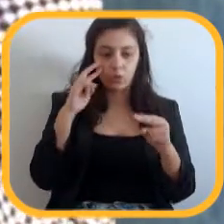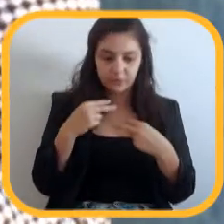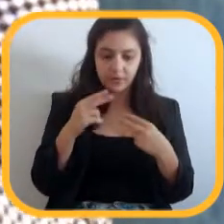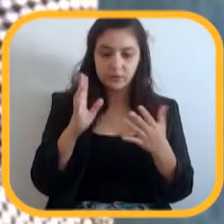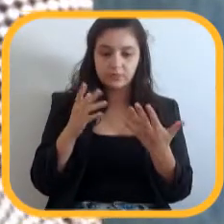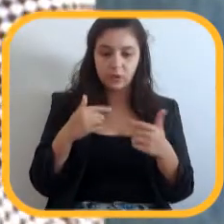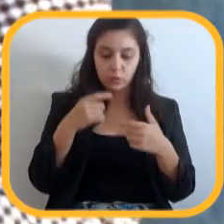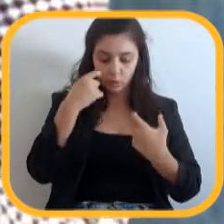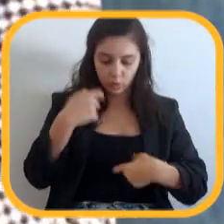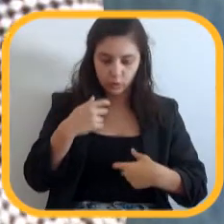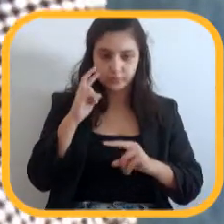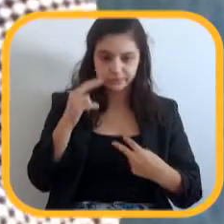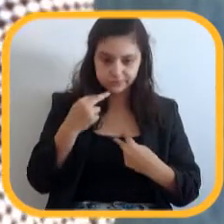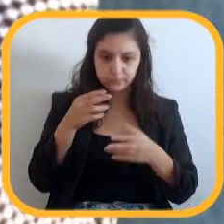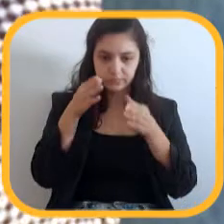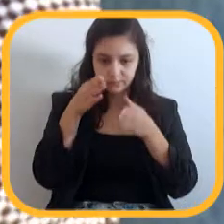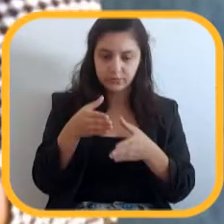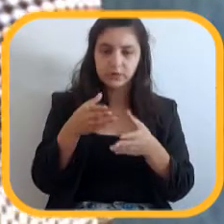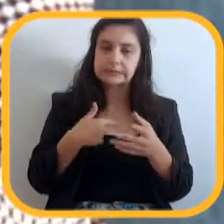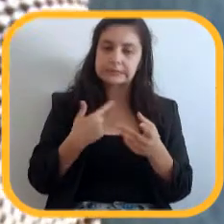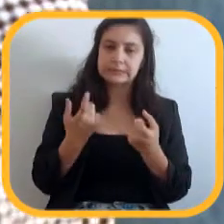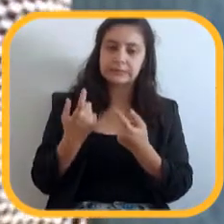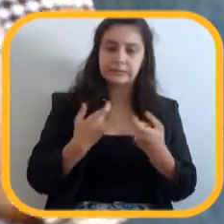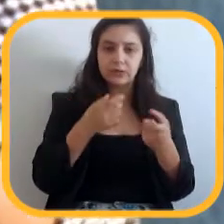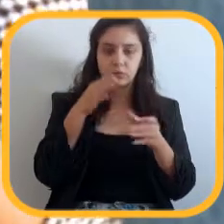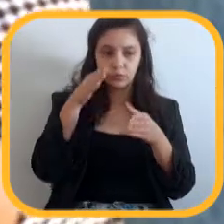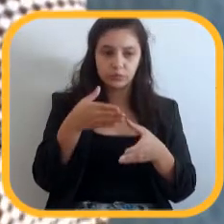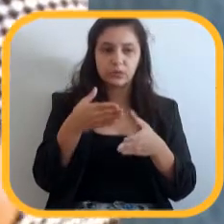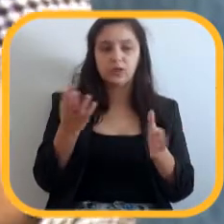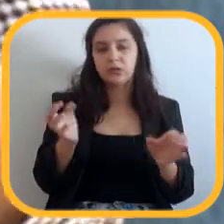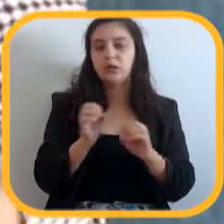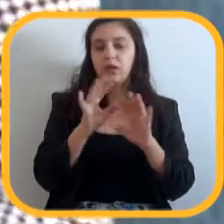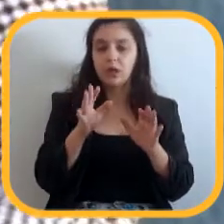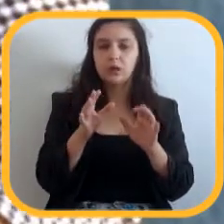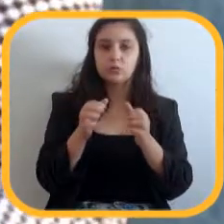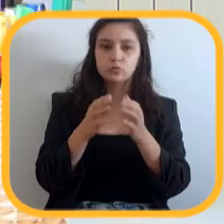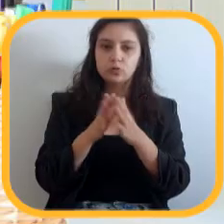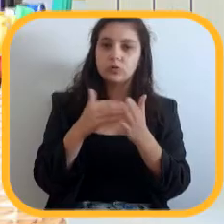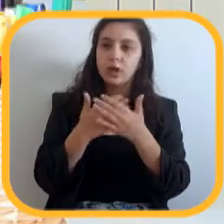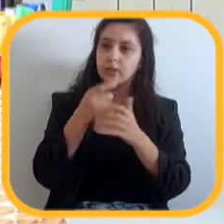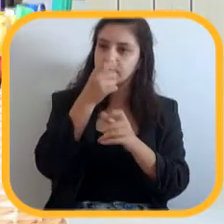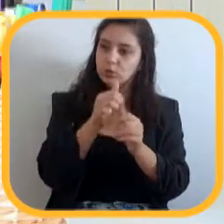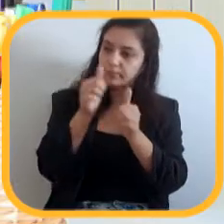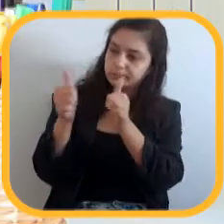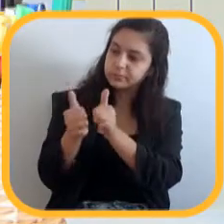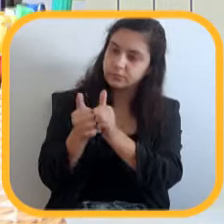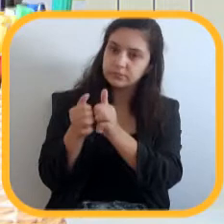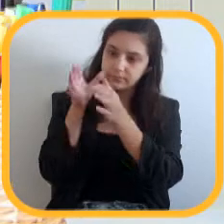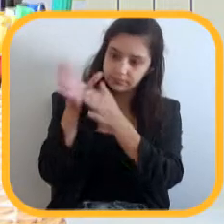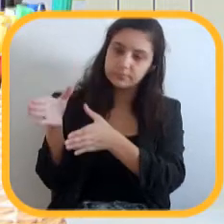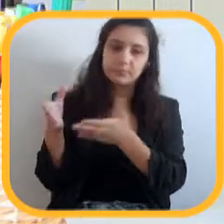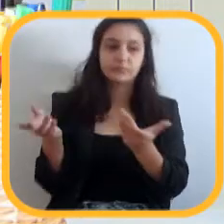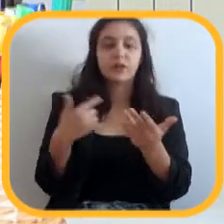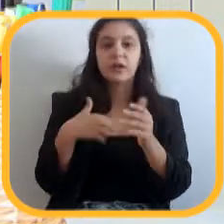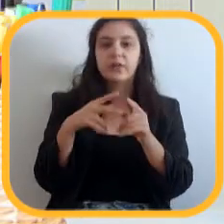nosso próprio corpo, escutarmos as nossas necessidades e todos nós também podemos estar atentos ao outro que está perto de nós. As ferramentas